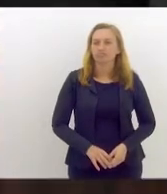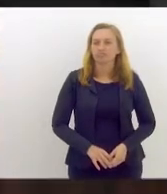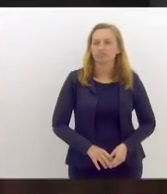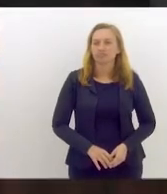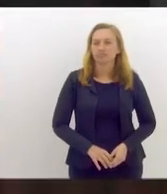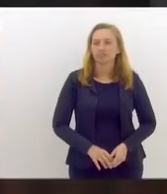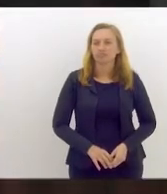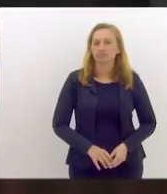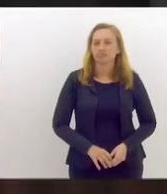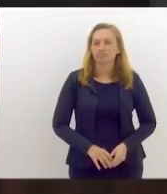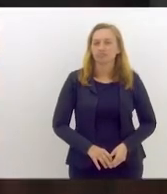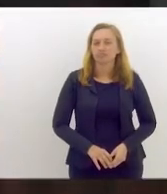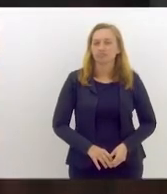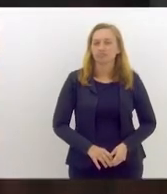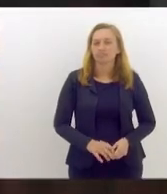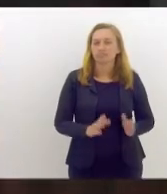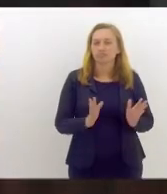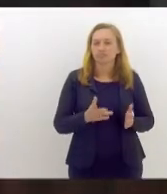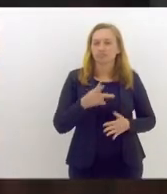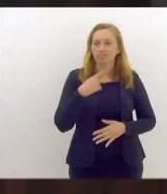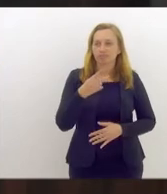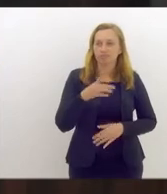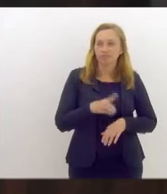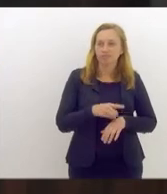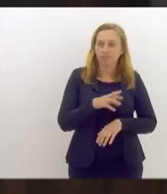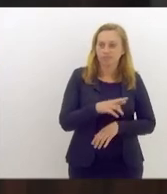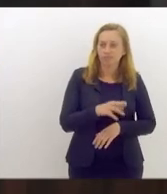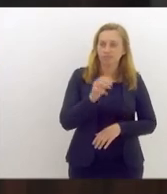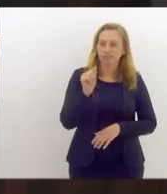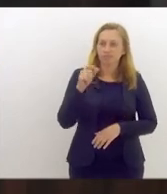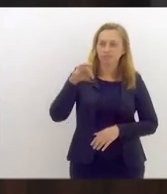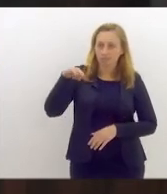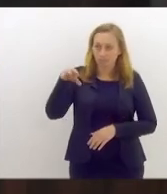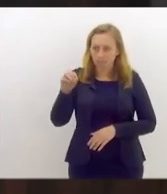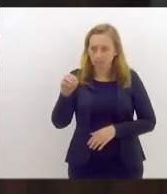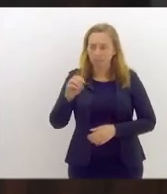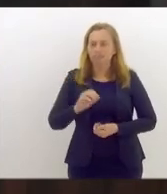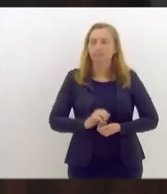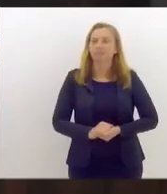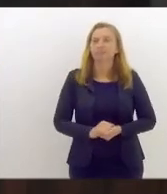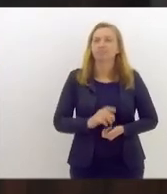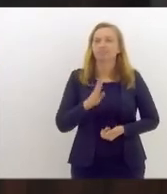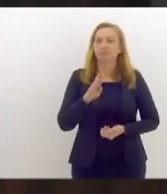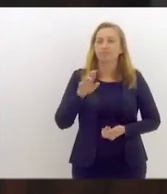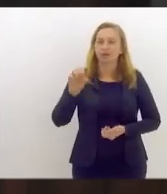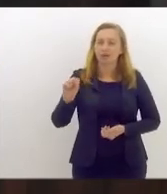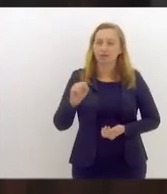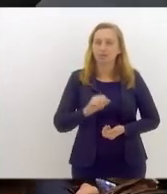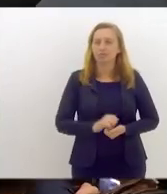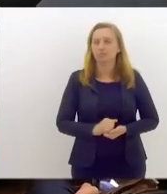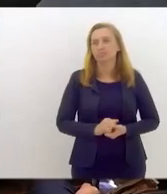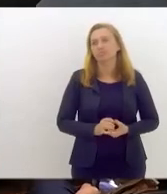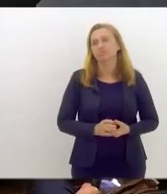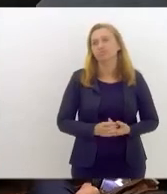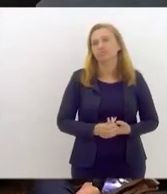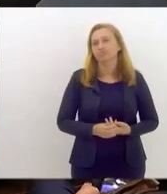passo agora a palavra Doutor Antônio luizio Barros Bastos